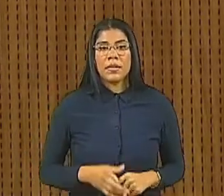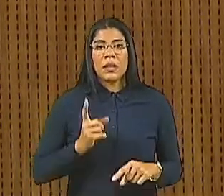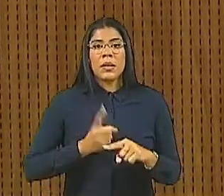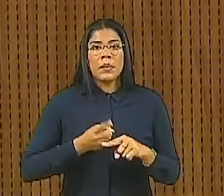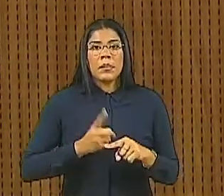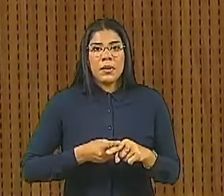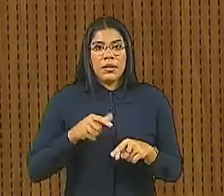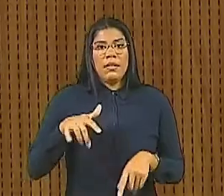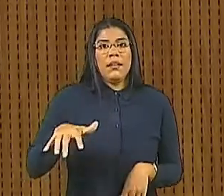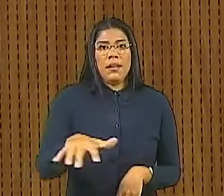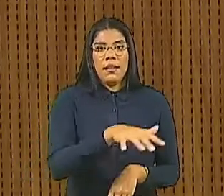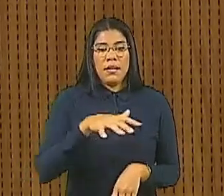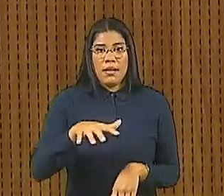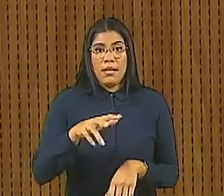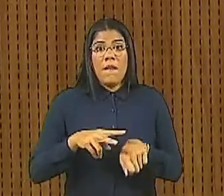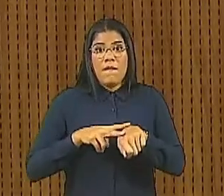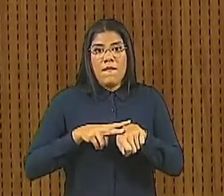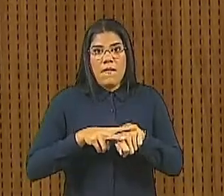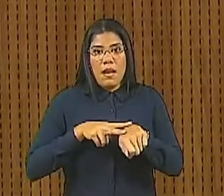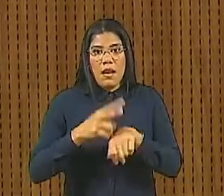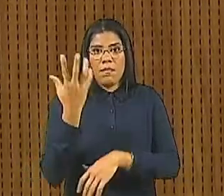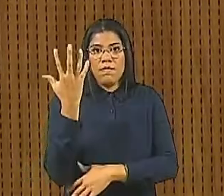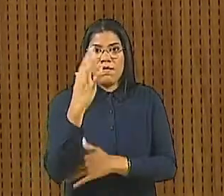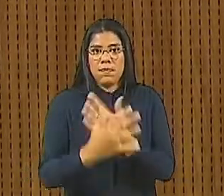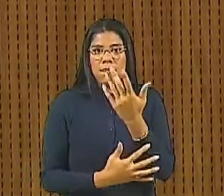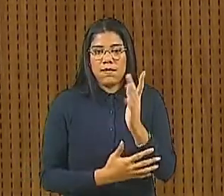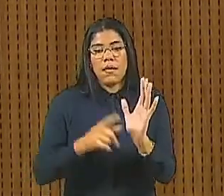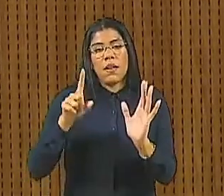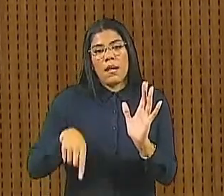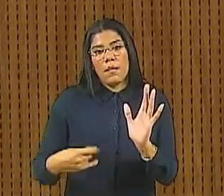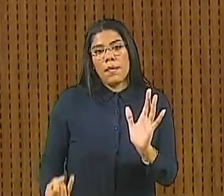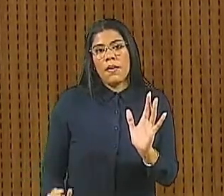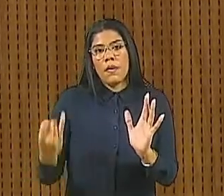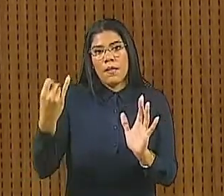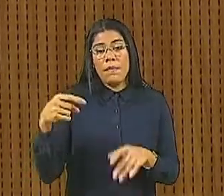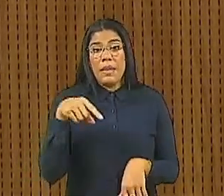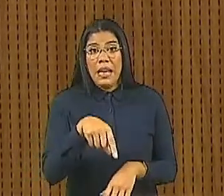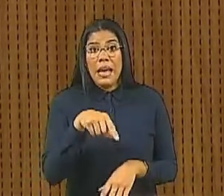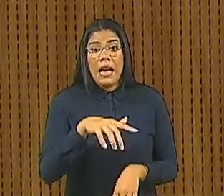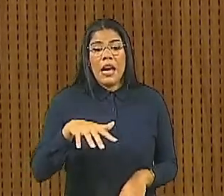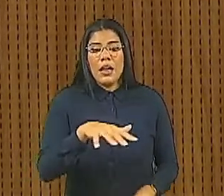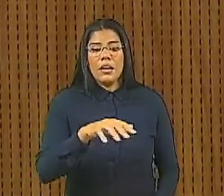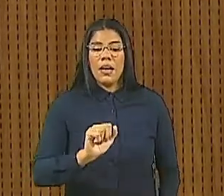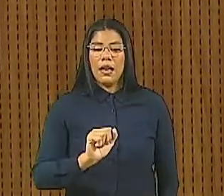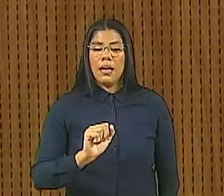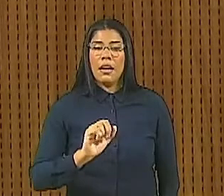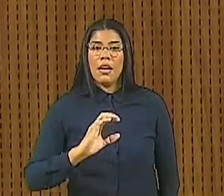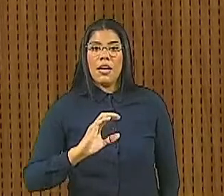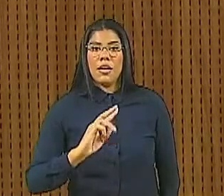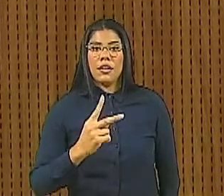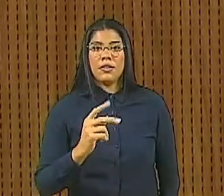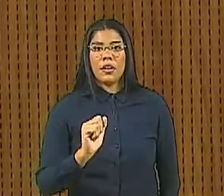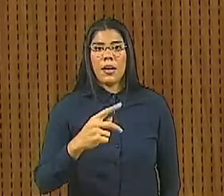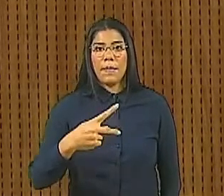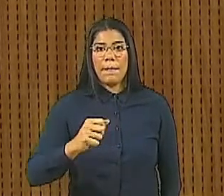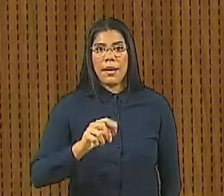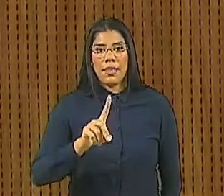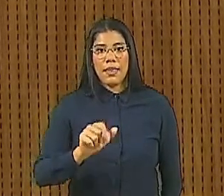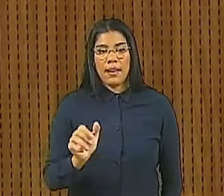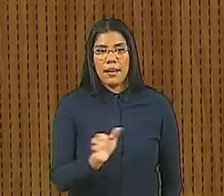fundamental, imprescindível, que é a Chapada do Araripe. Qual não